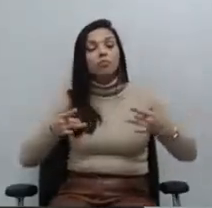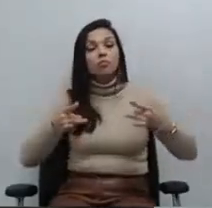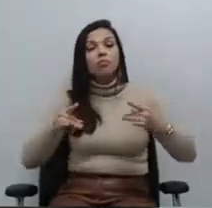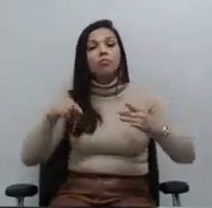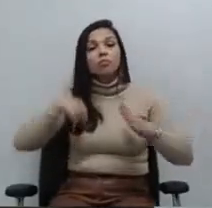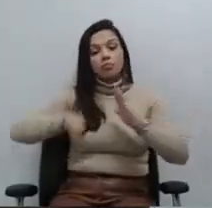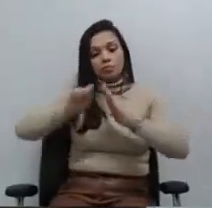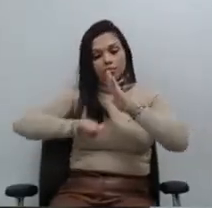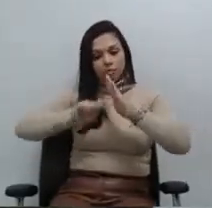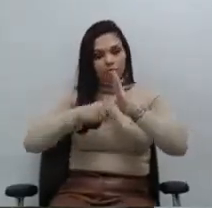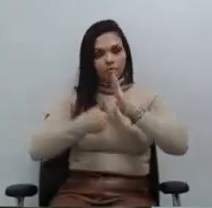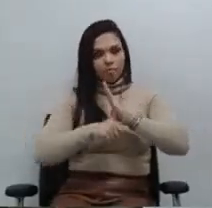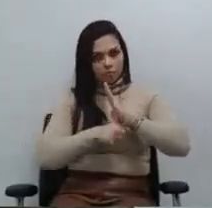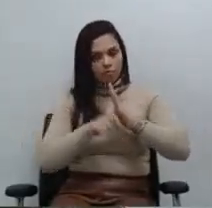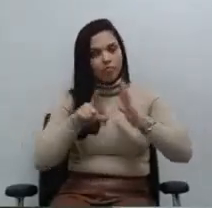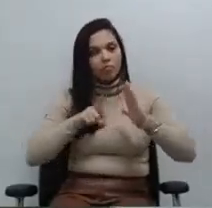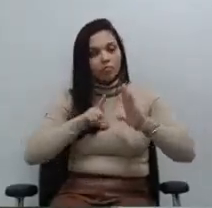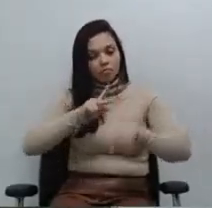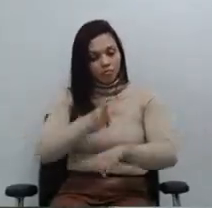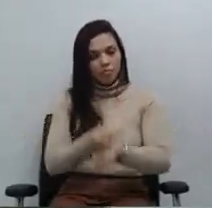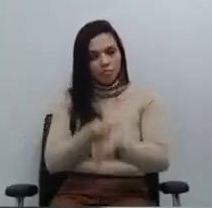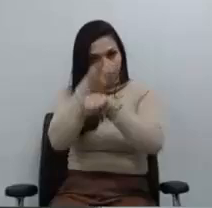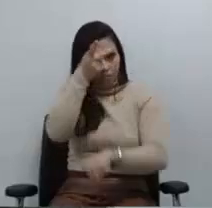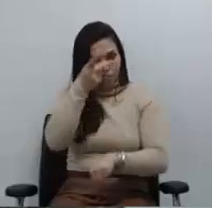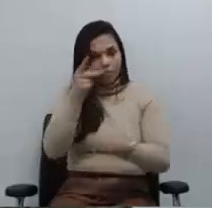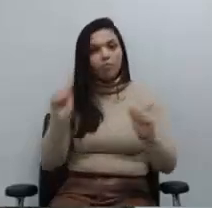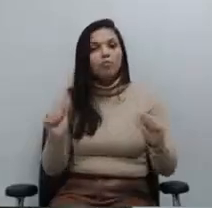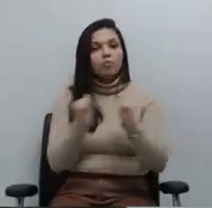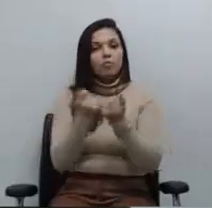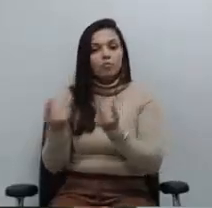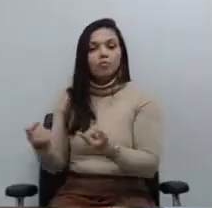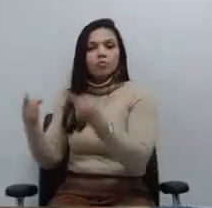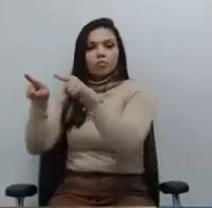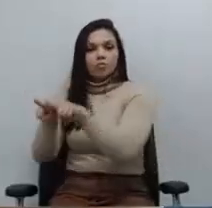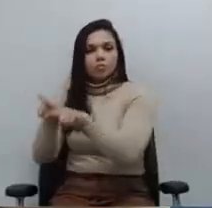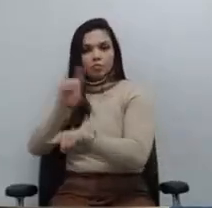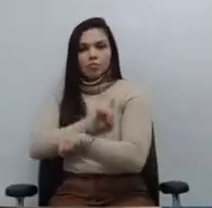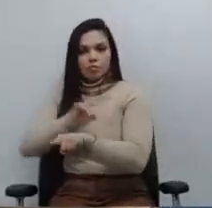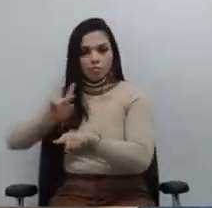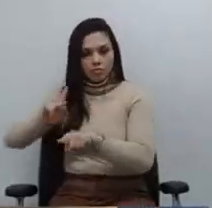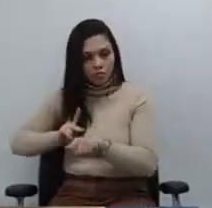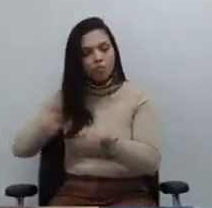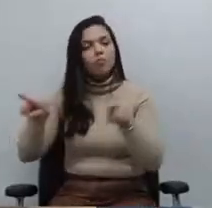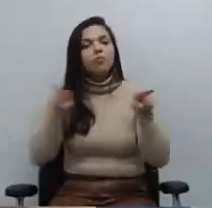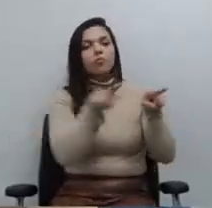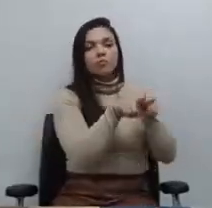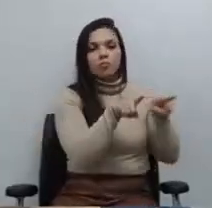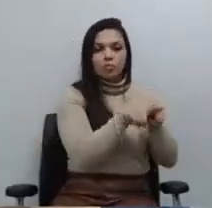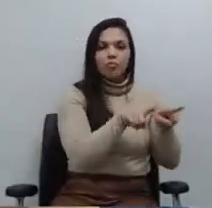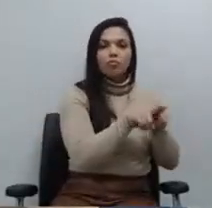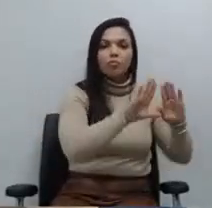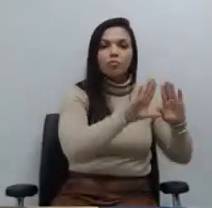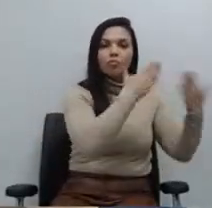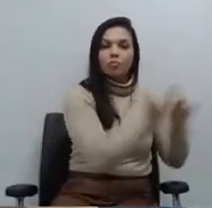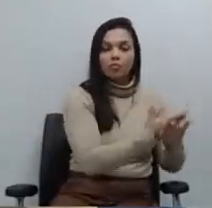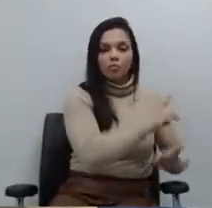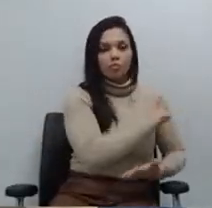organiza esse prêmio em conjunto com a ouvidoria, com a EDEP e também com a Associação das Servidoras e Servidores, né, no sentido